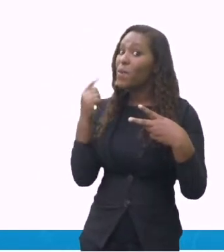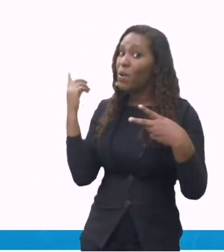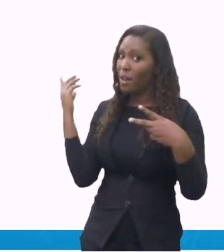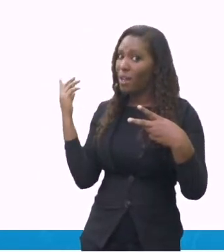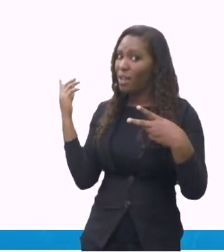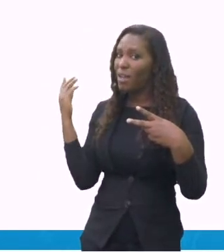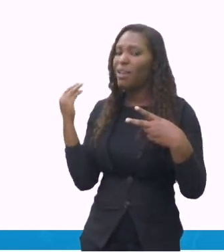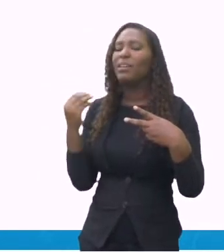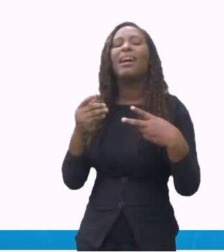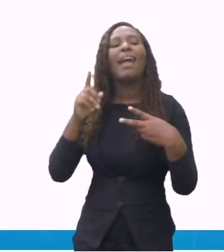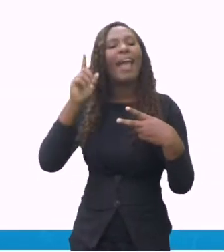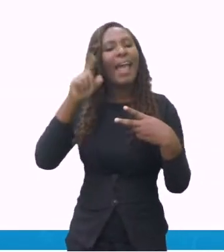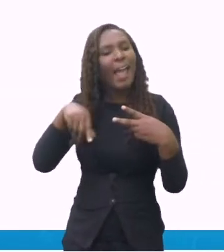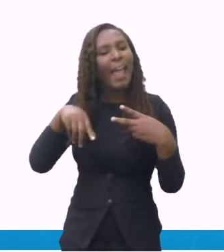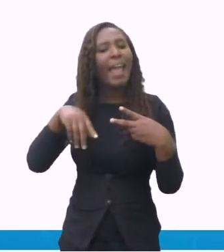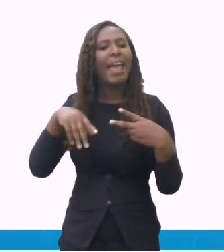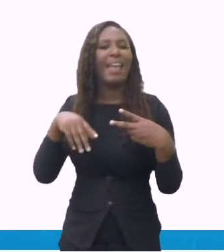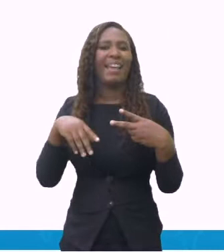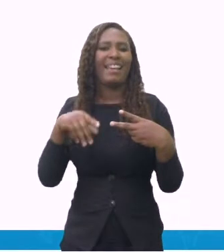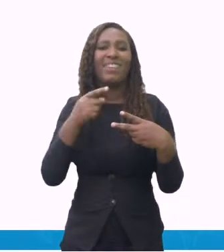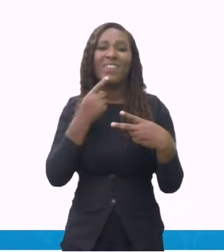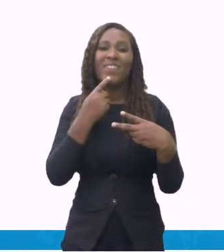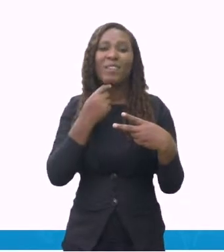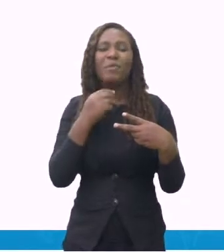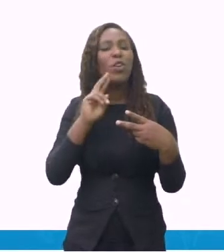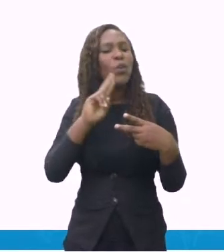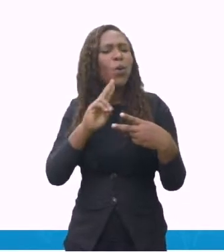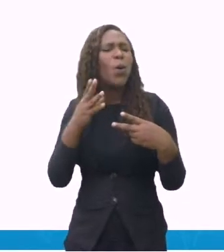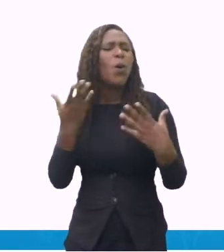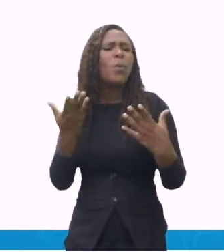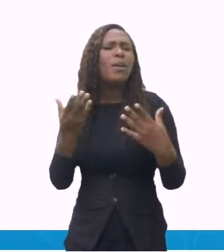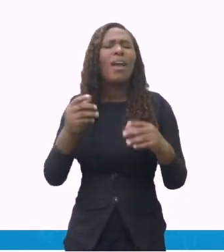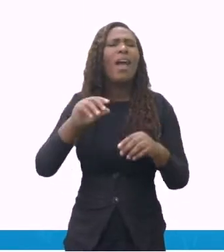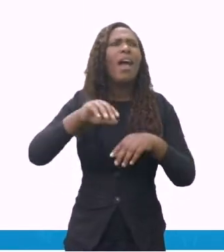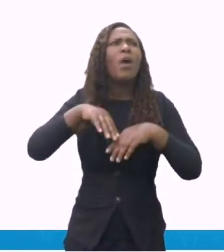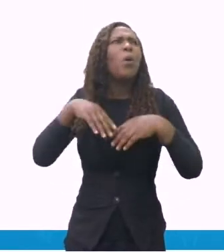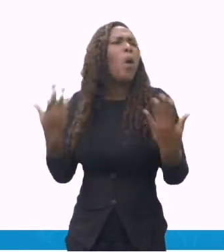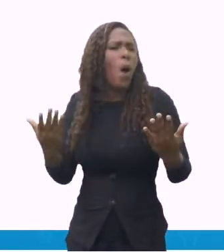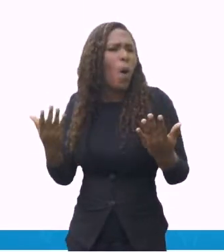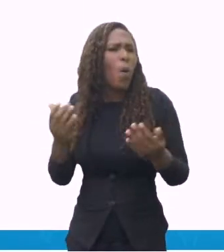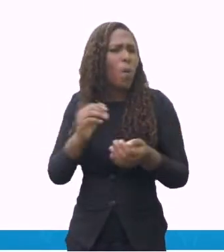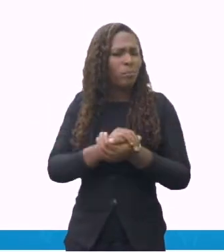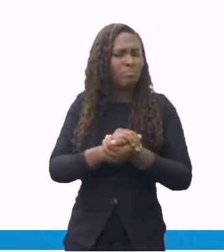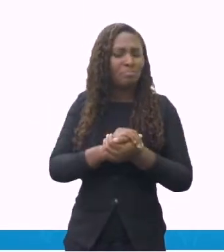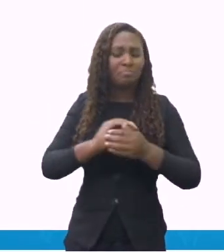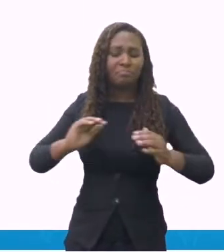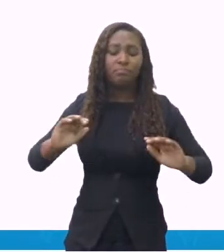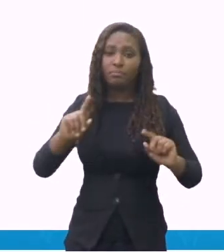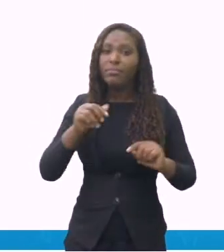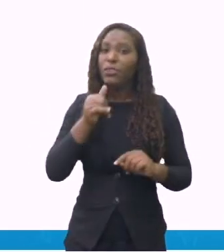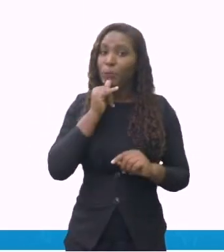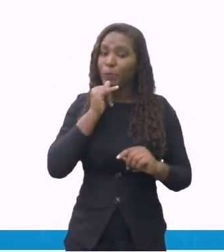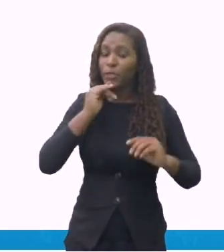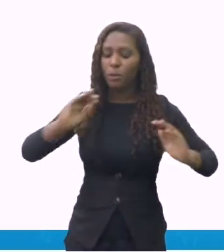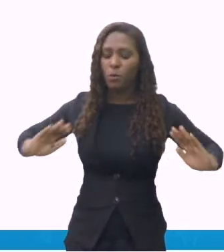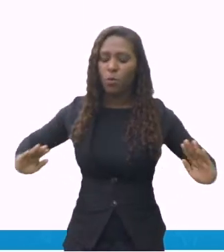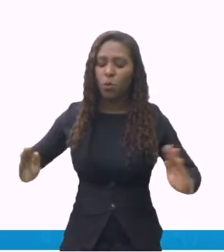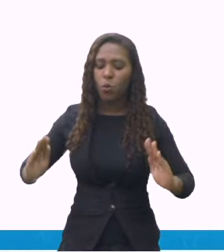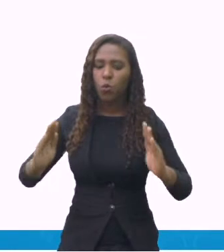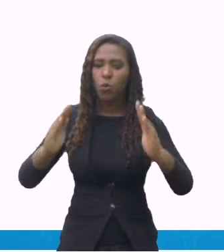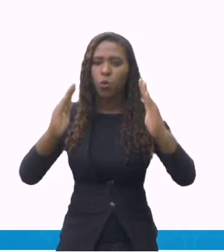rochas plutônicas. Perfeito. Olha que legal. Rochas magmáticas. Quando elas se formam na